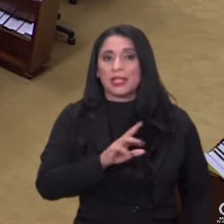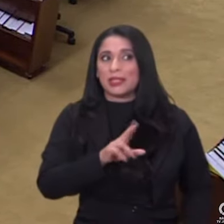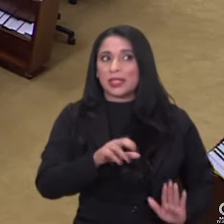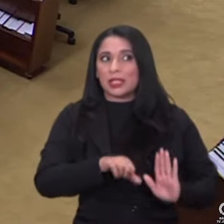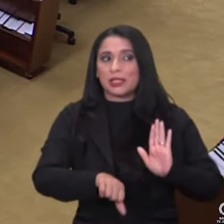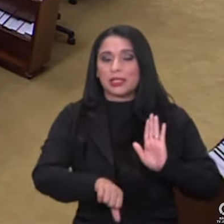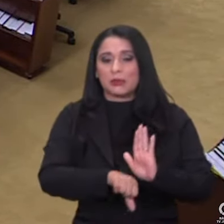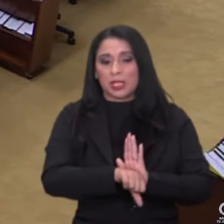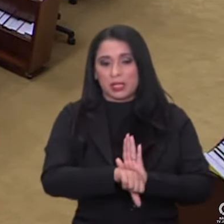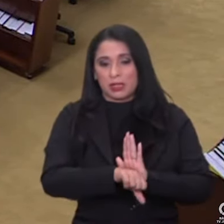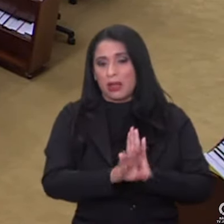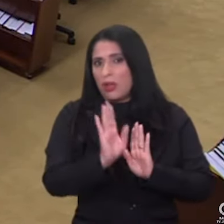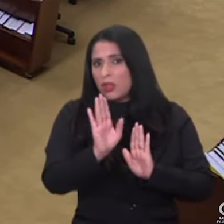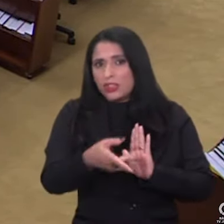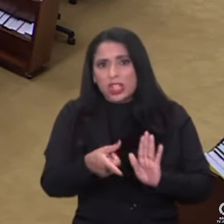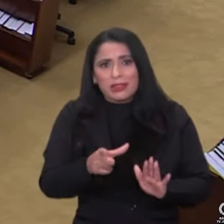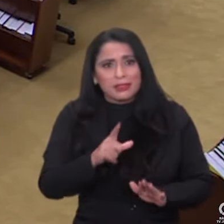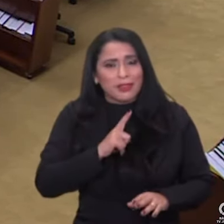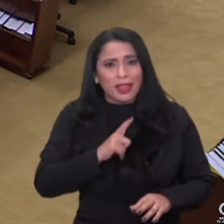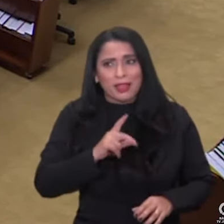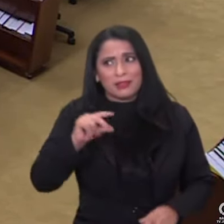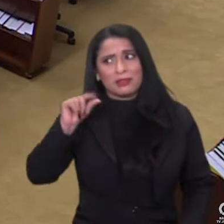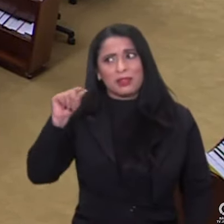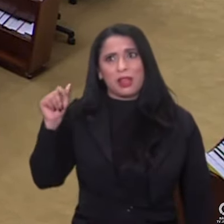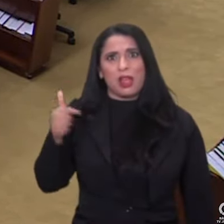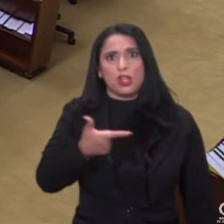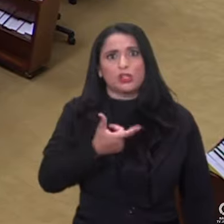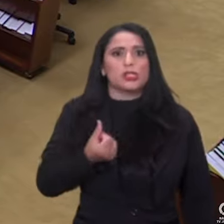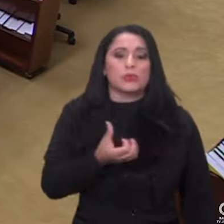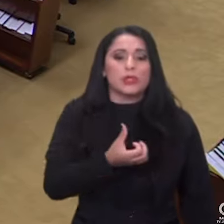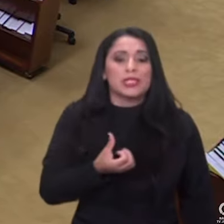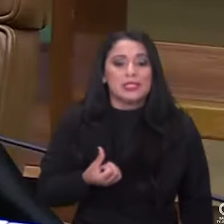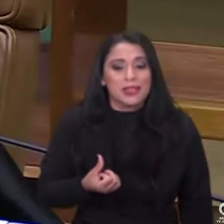porque a descriminalização já existe desde 2006,